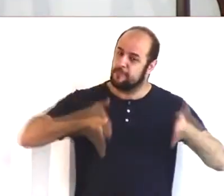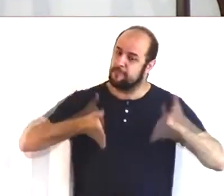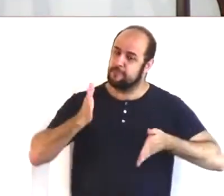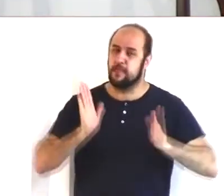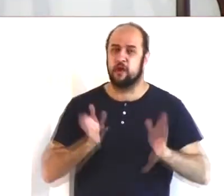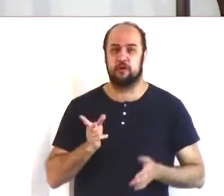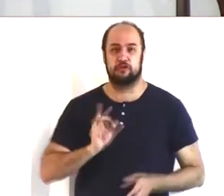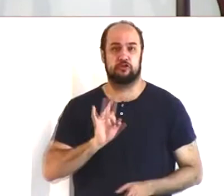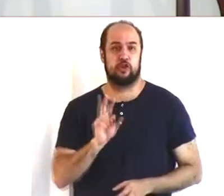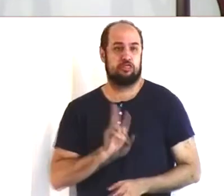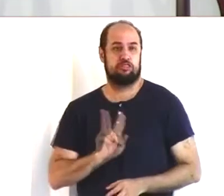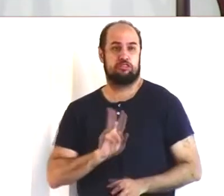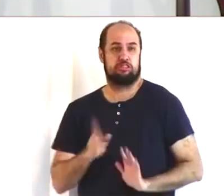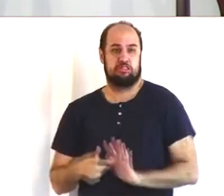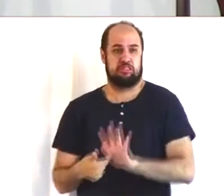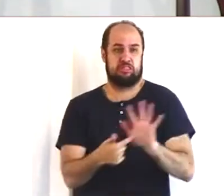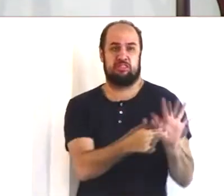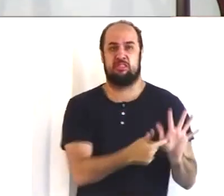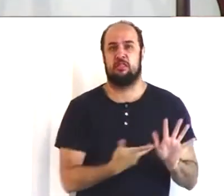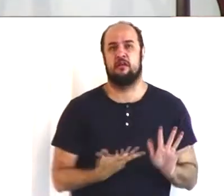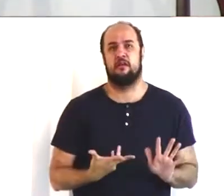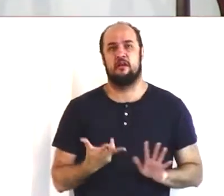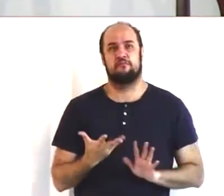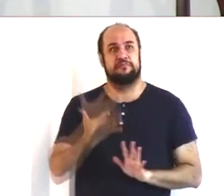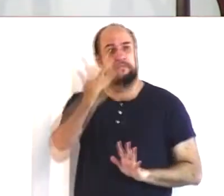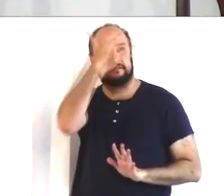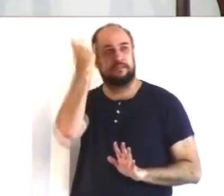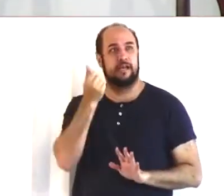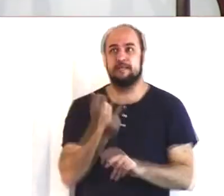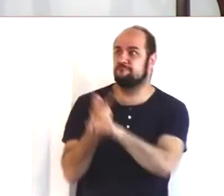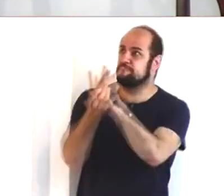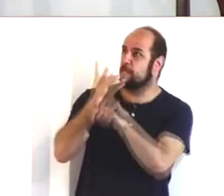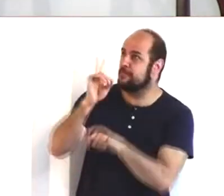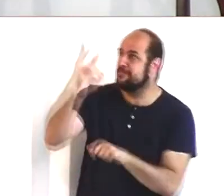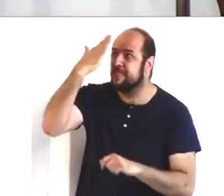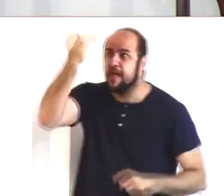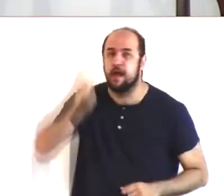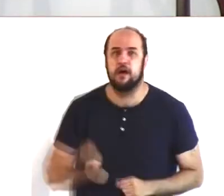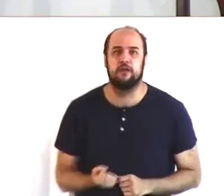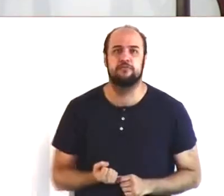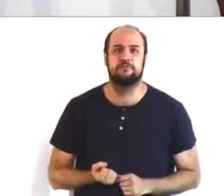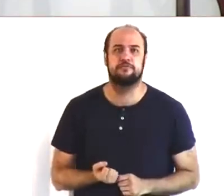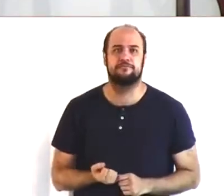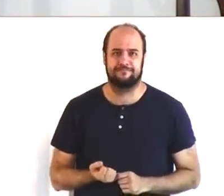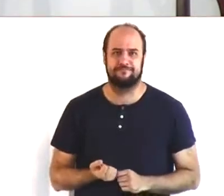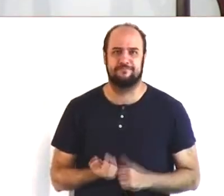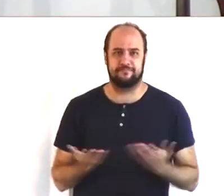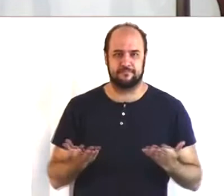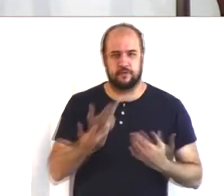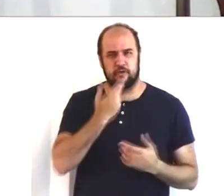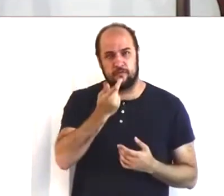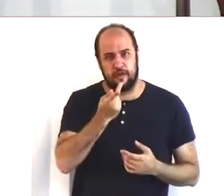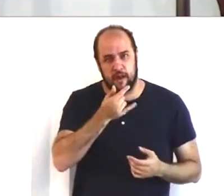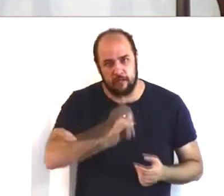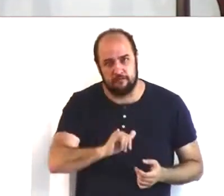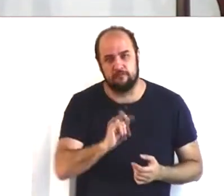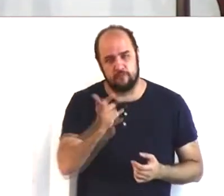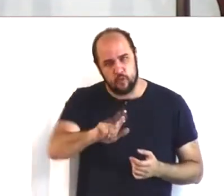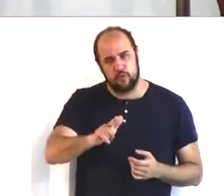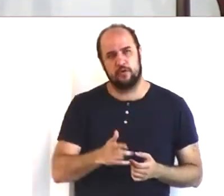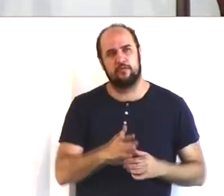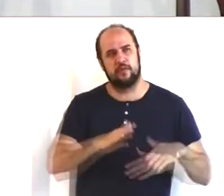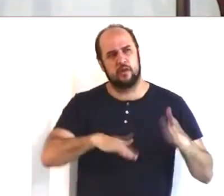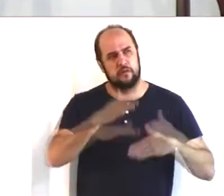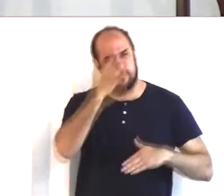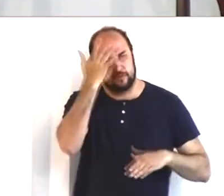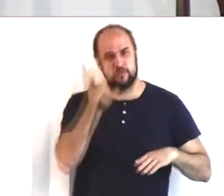nominal. Nós estamos vivendo um tempo de não busca pela sabedoria de Deus. Estou só replicando ou dando voz a